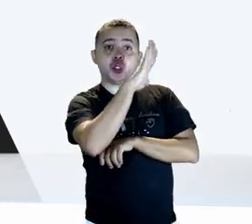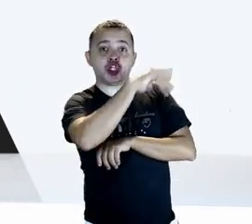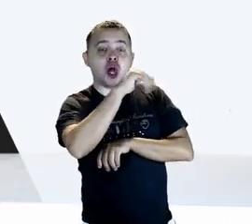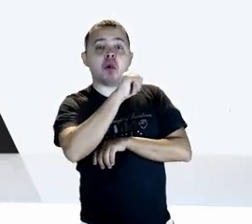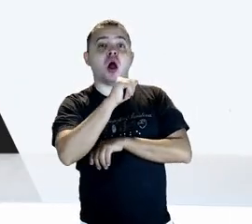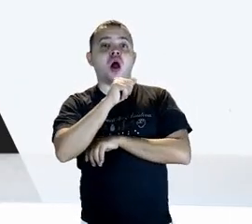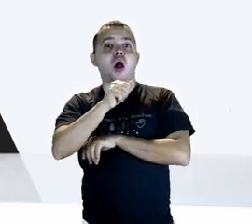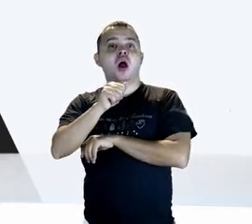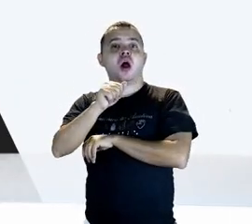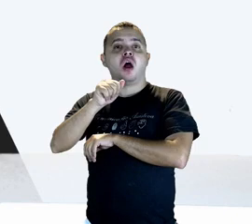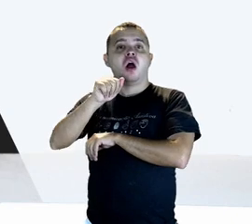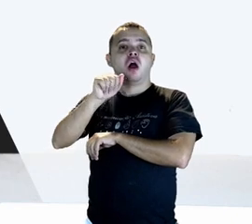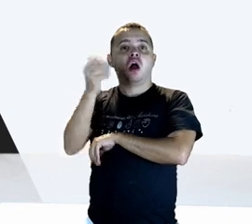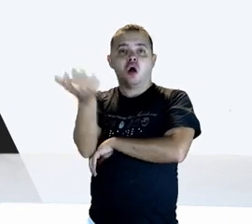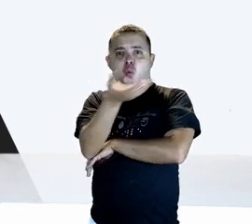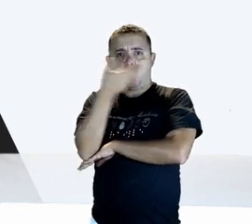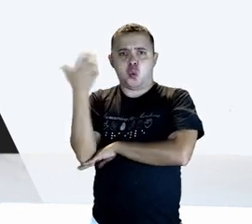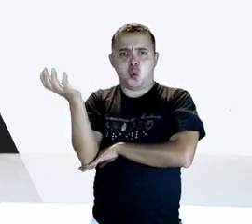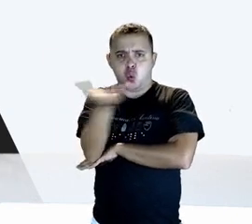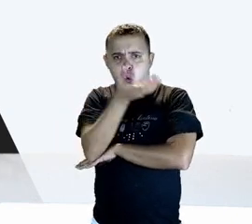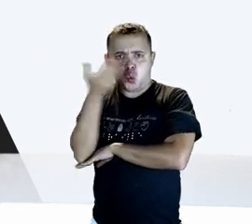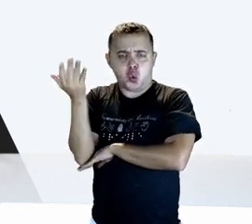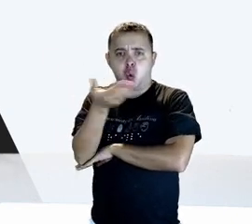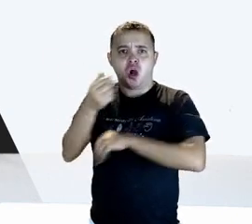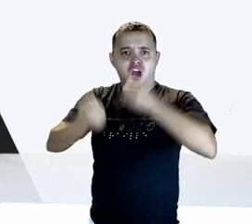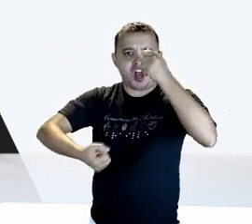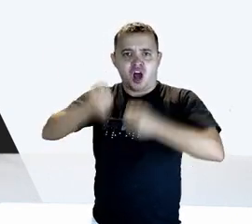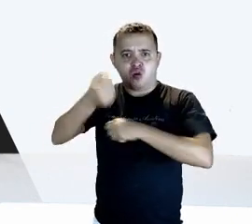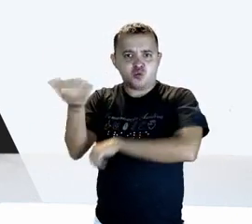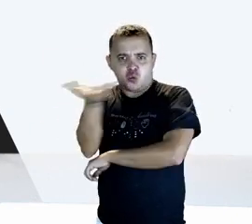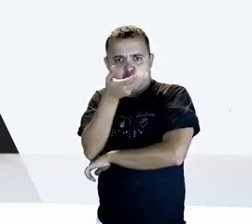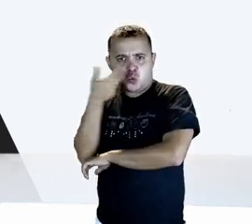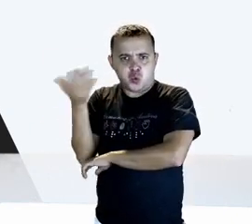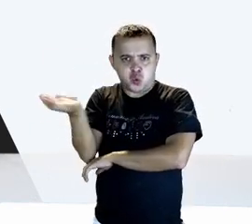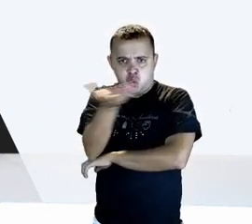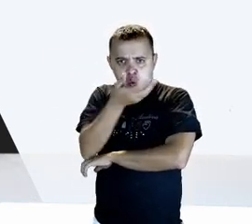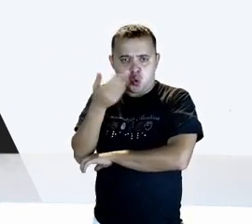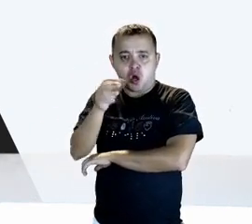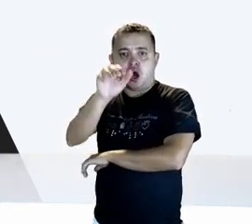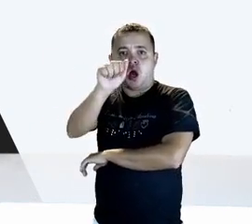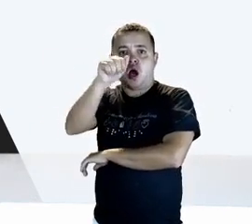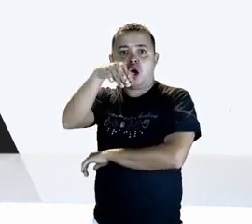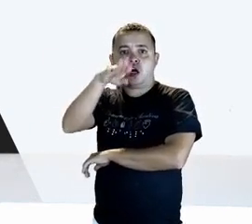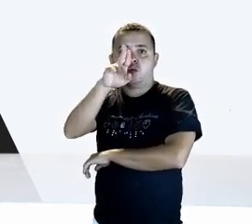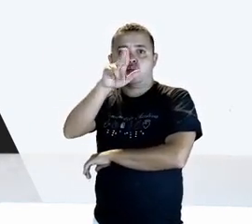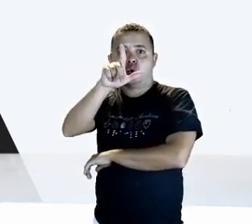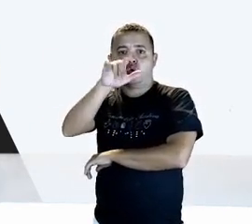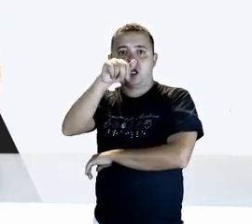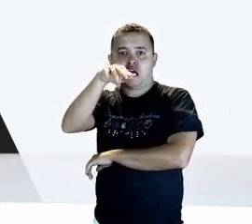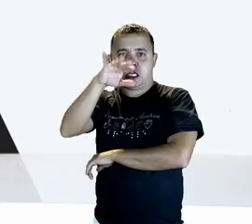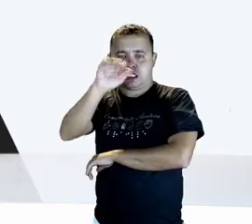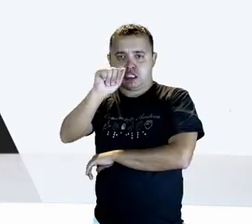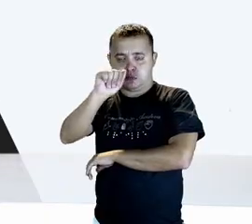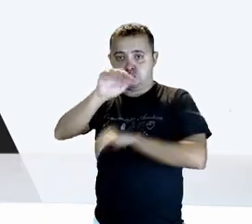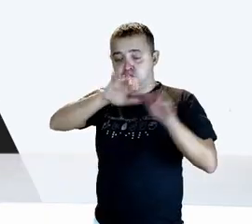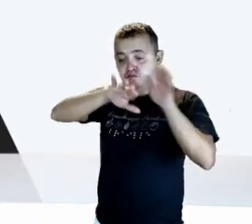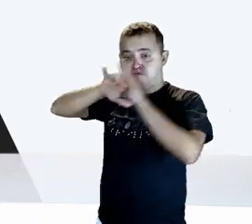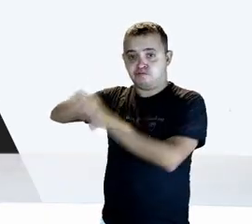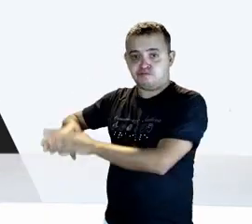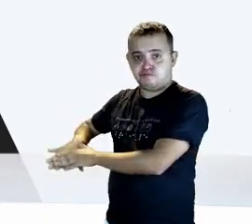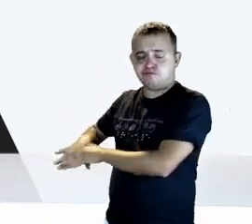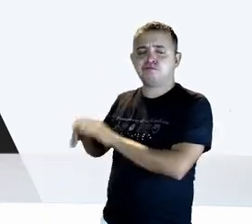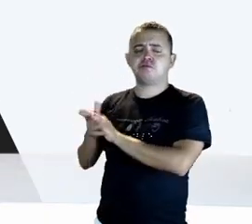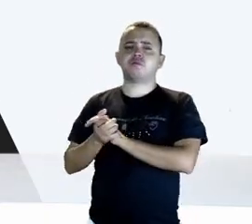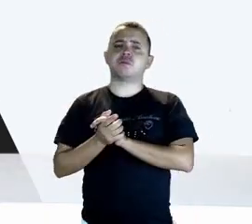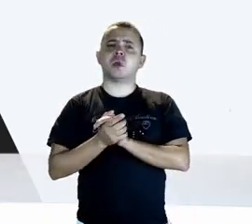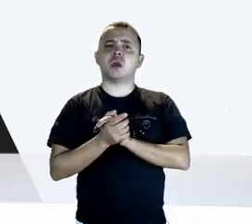enorme para a nossa vítima. Perfeito? E eu vou falar um pouco agora sobre queimaduras elétricas, assim como